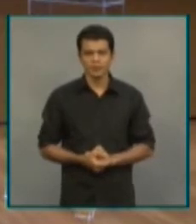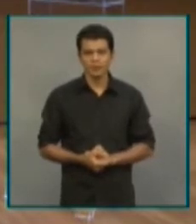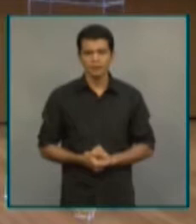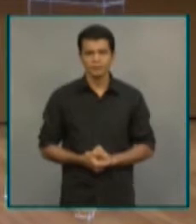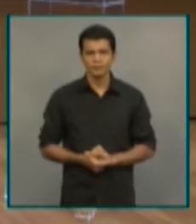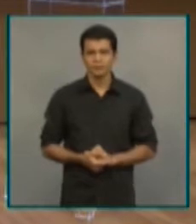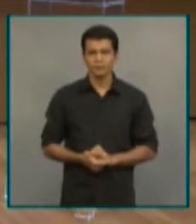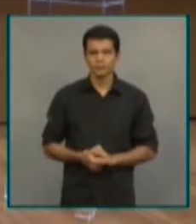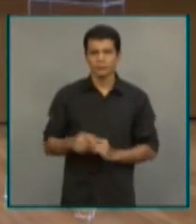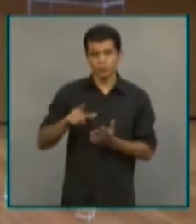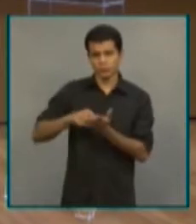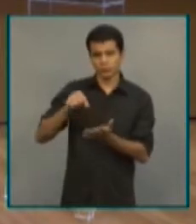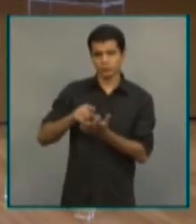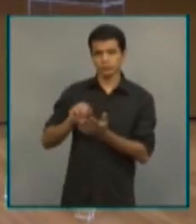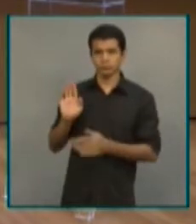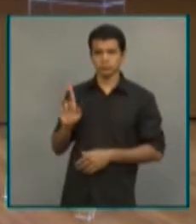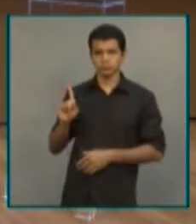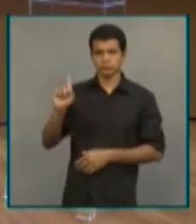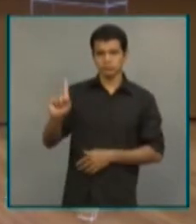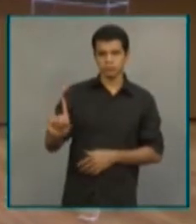Candidato é Luiz Antônio.